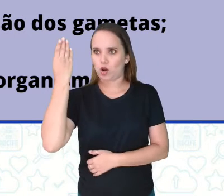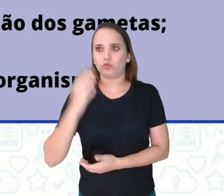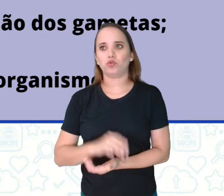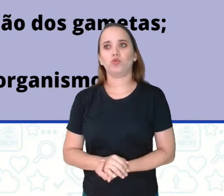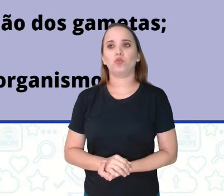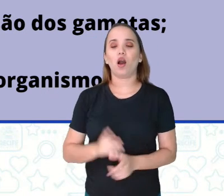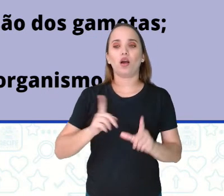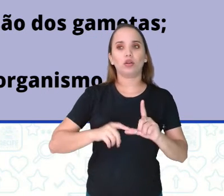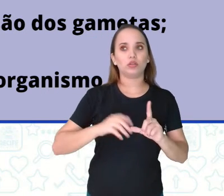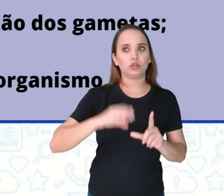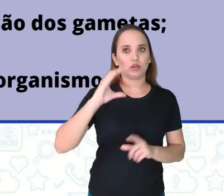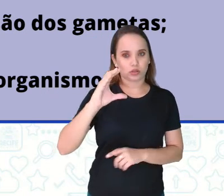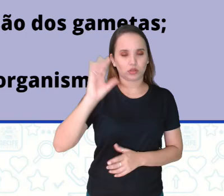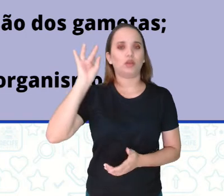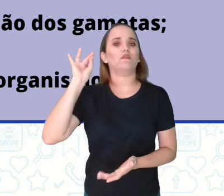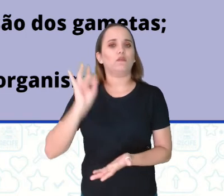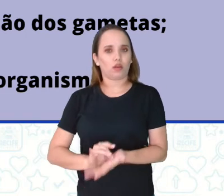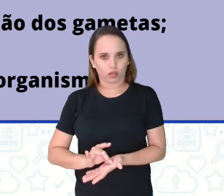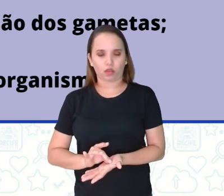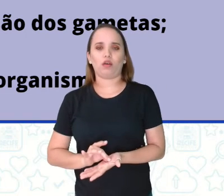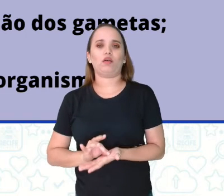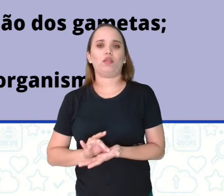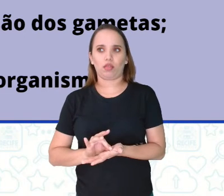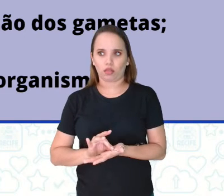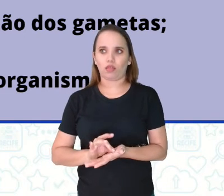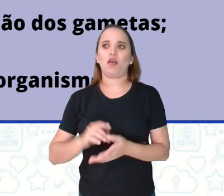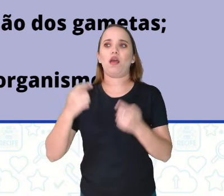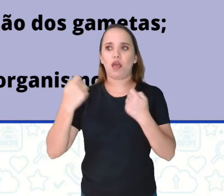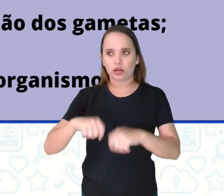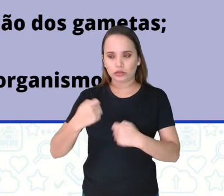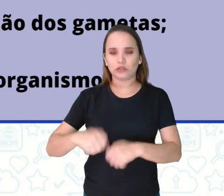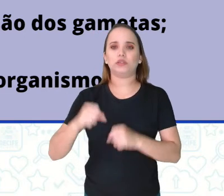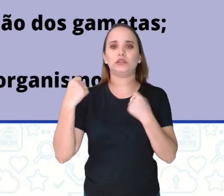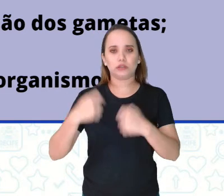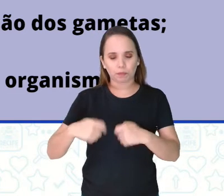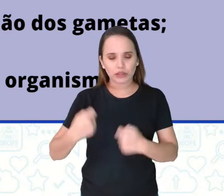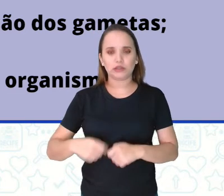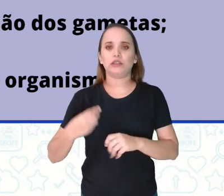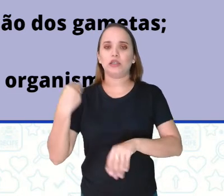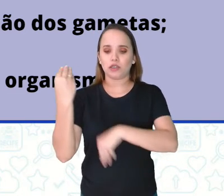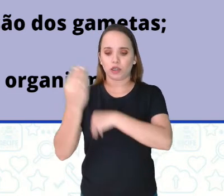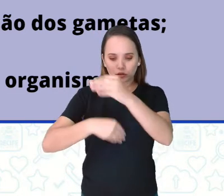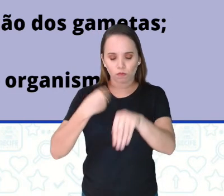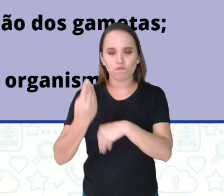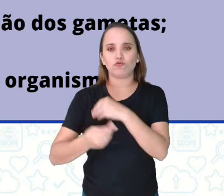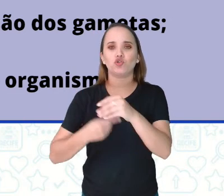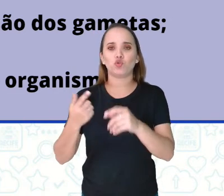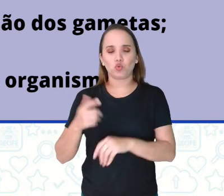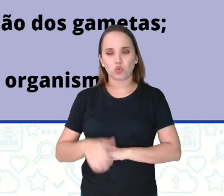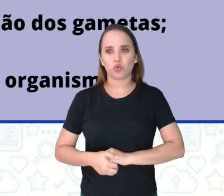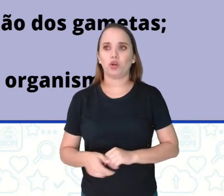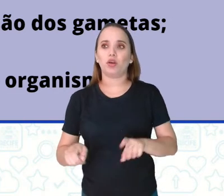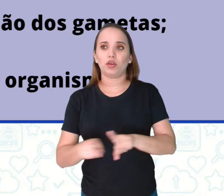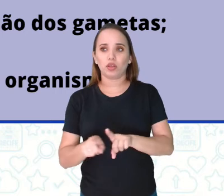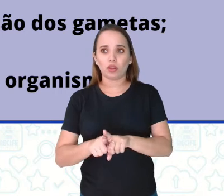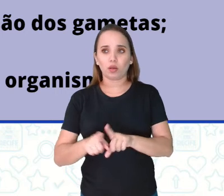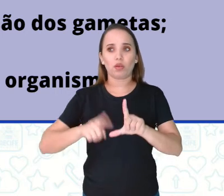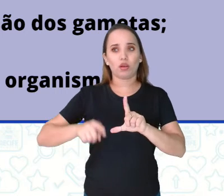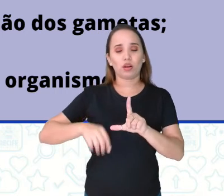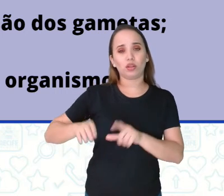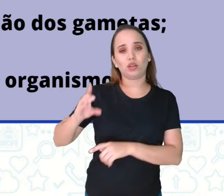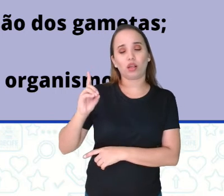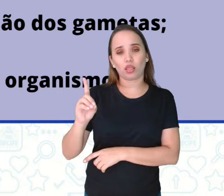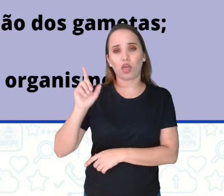outra questão, a reprodução sexuada, ela envolve a fusão dos gametas, sim, e também a